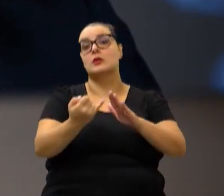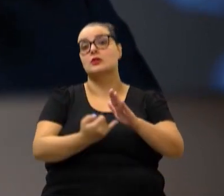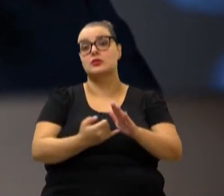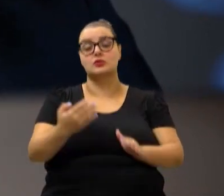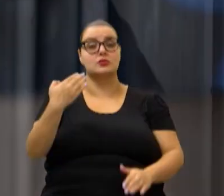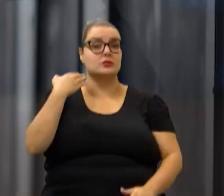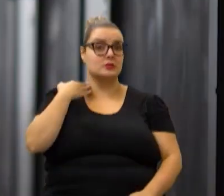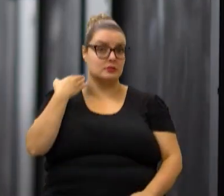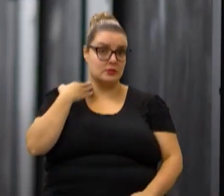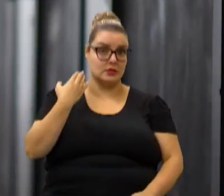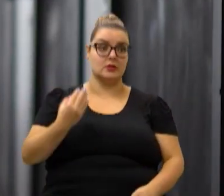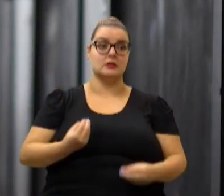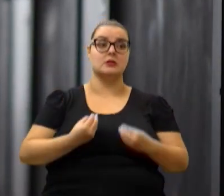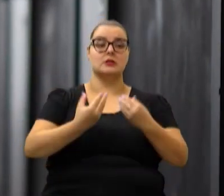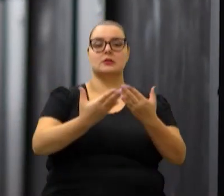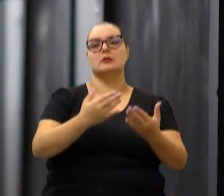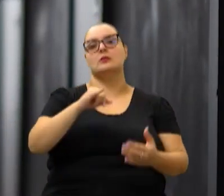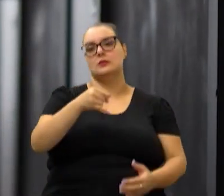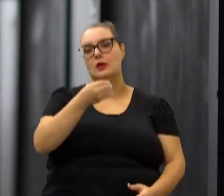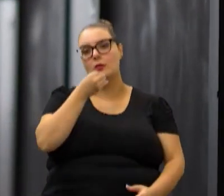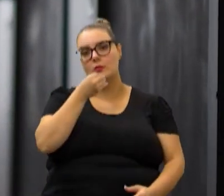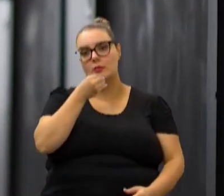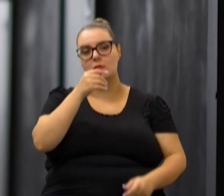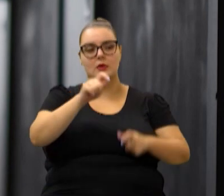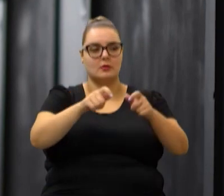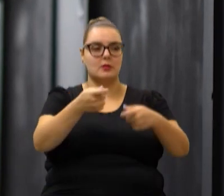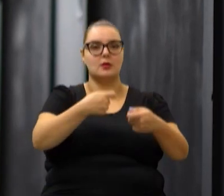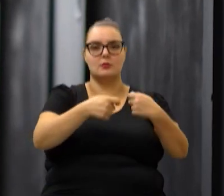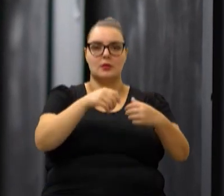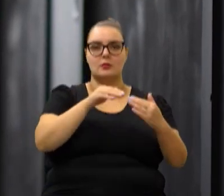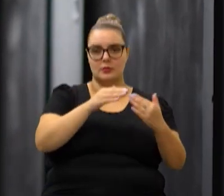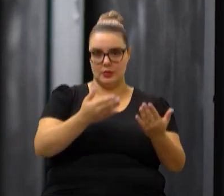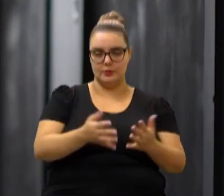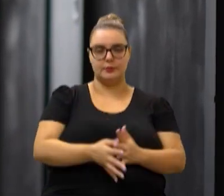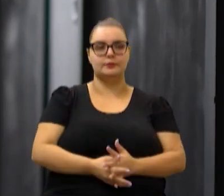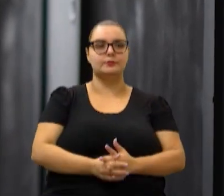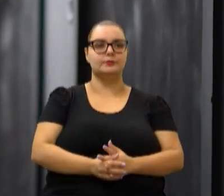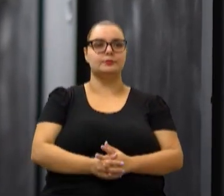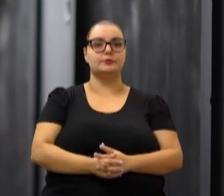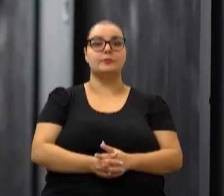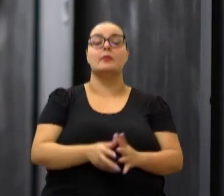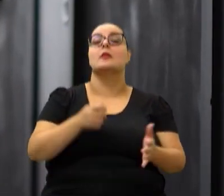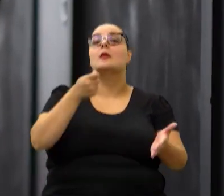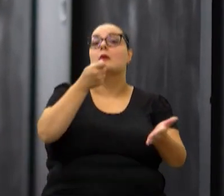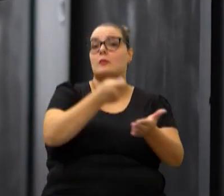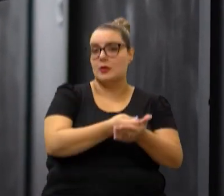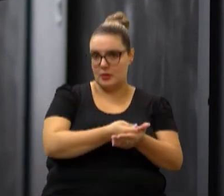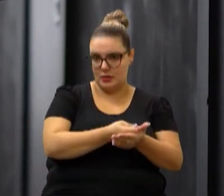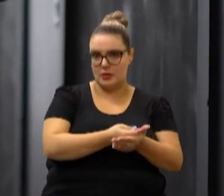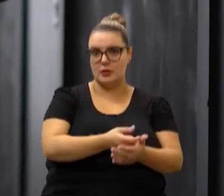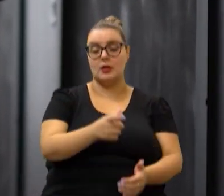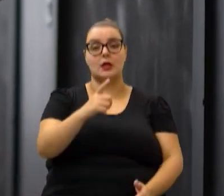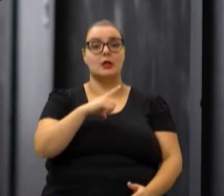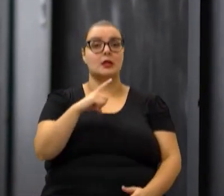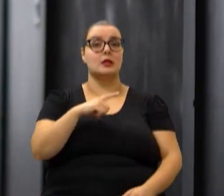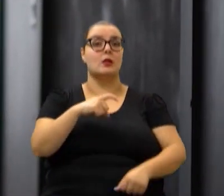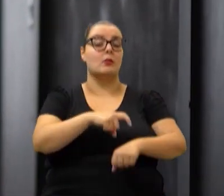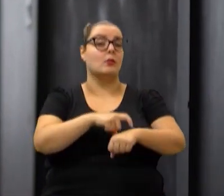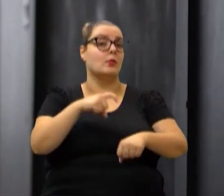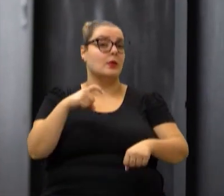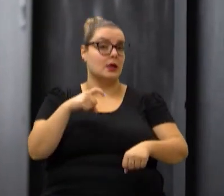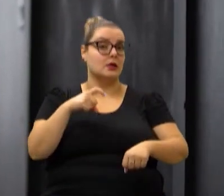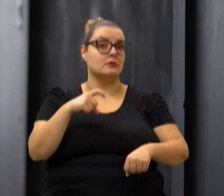períodos em que as instituições financeiras dão essa oportunidade para as pessoas renegociarem dívida e tal. Quitando, aí você tem que